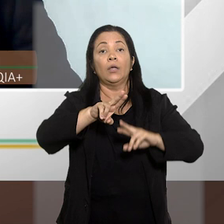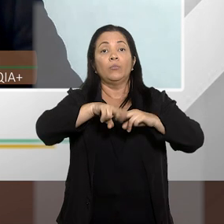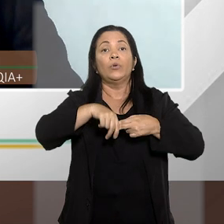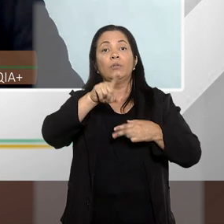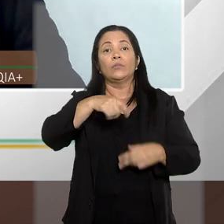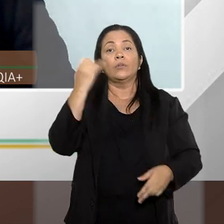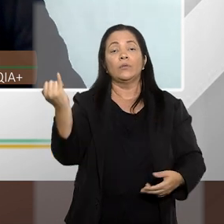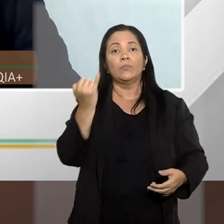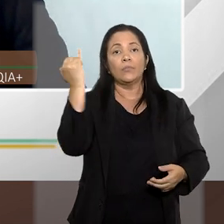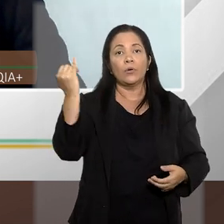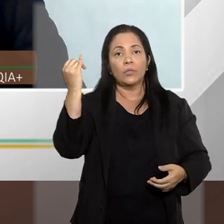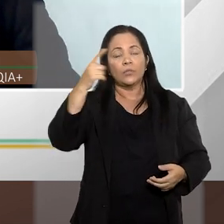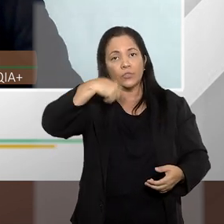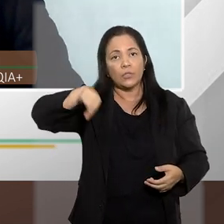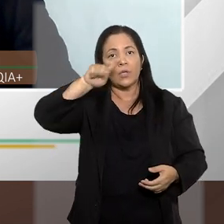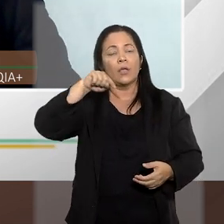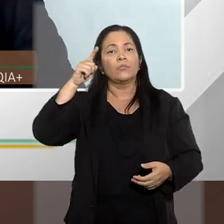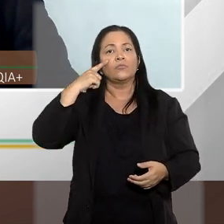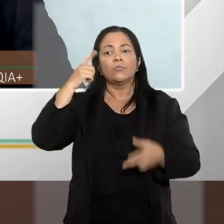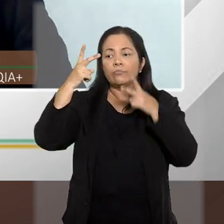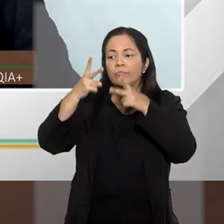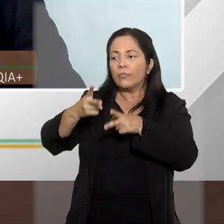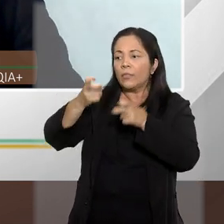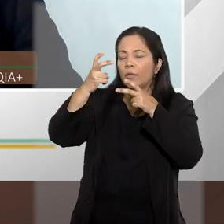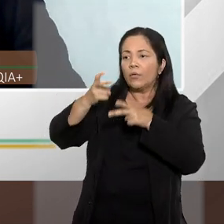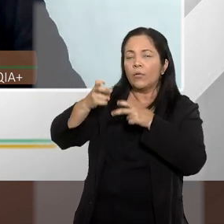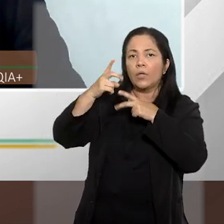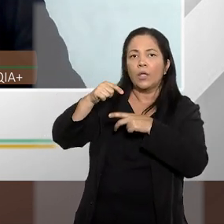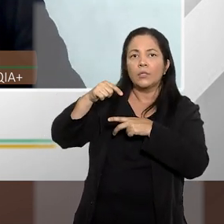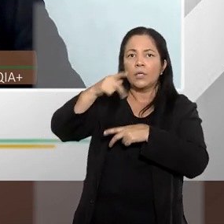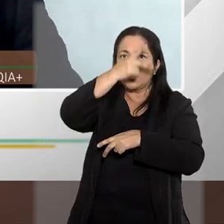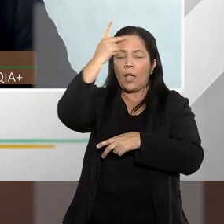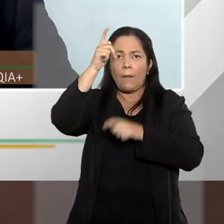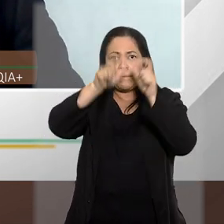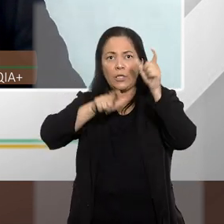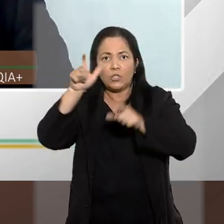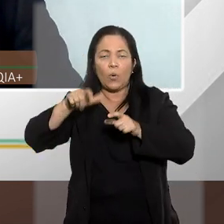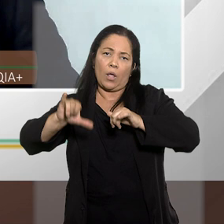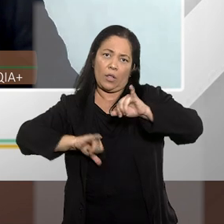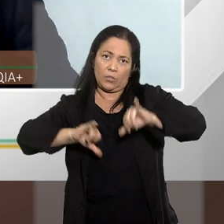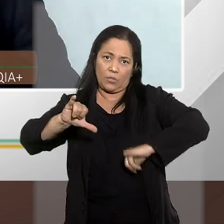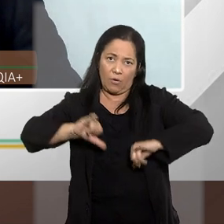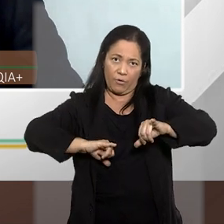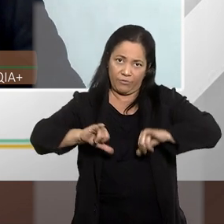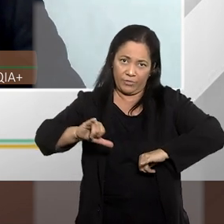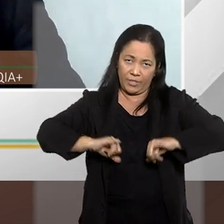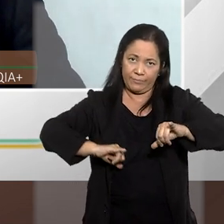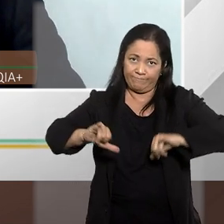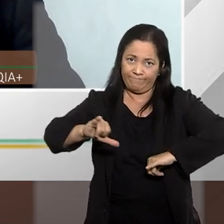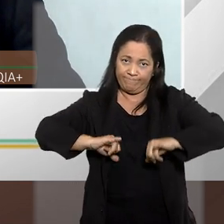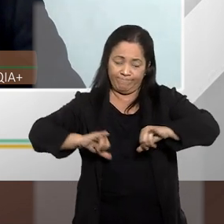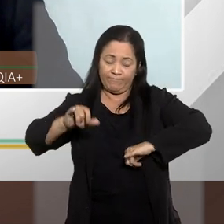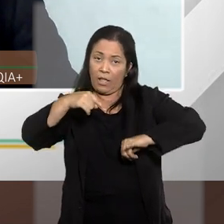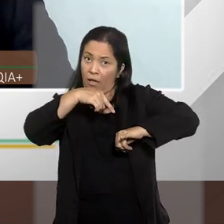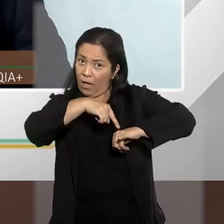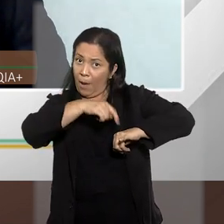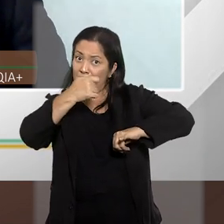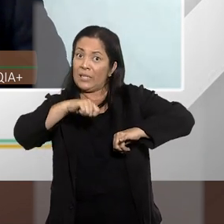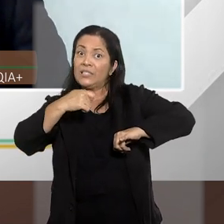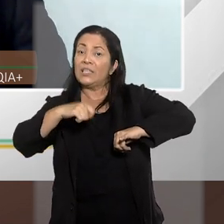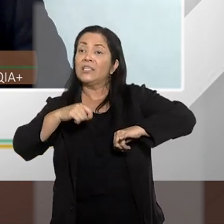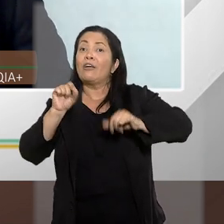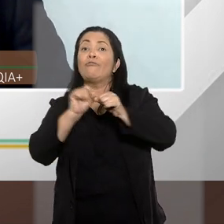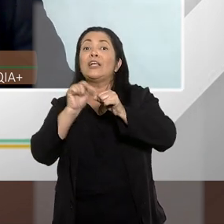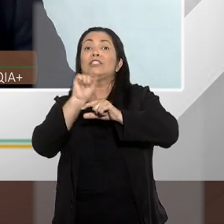lugar, reconheça a existência desse sofrimento, né? E reconheça que esse sofrimento precisa ter ações práticas,